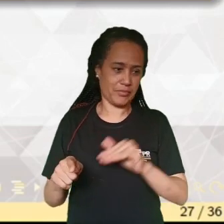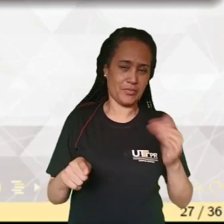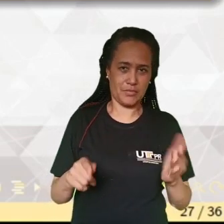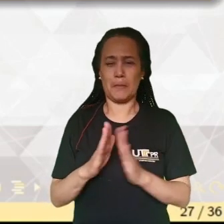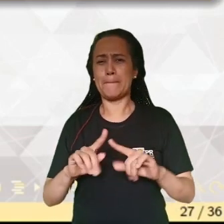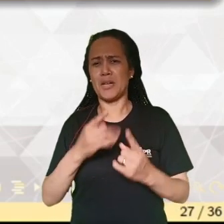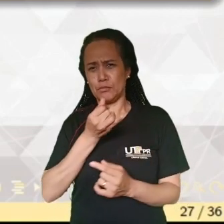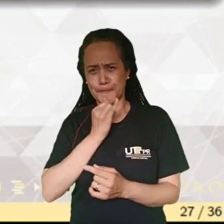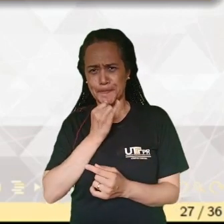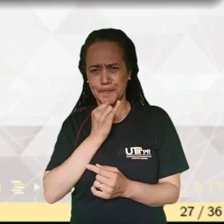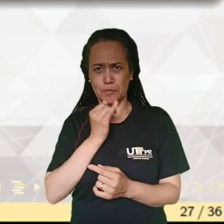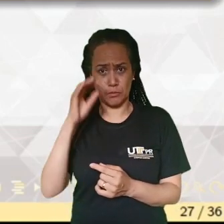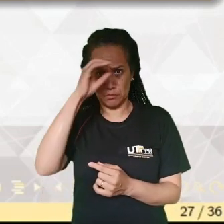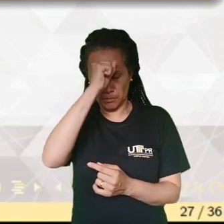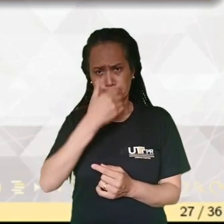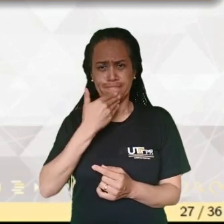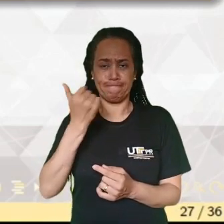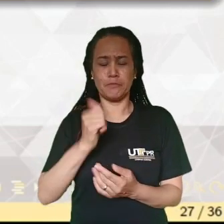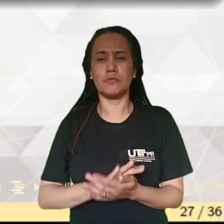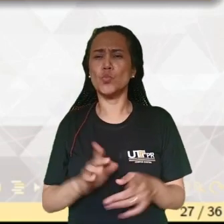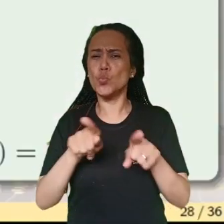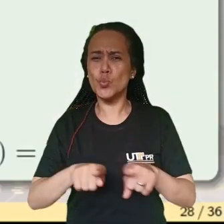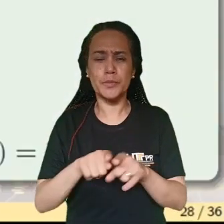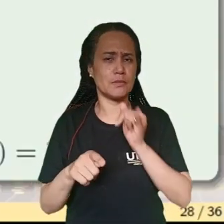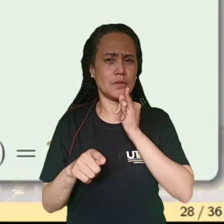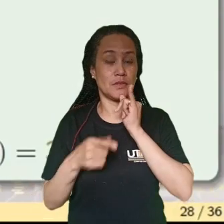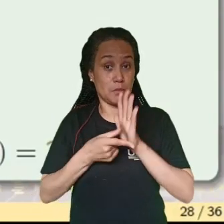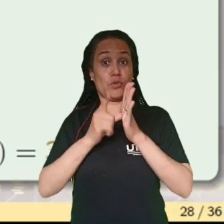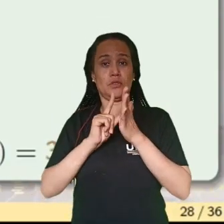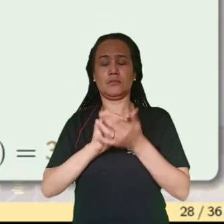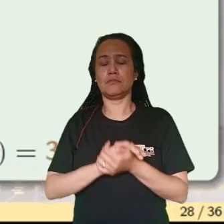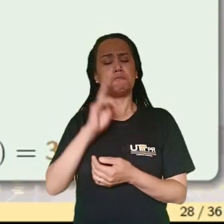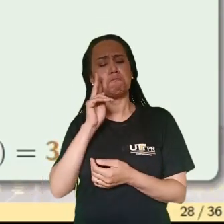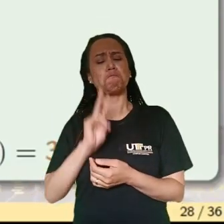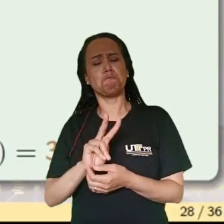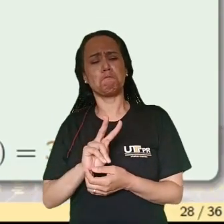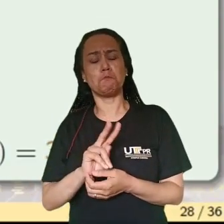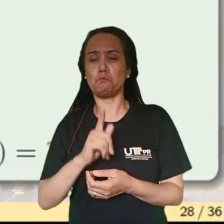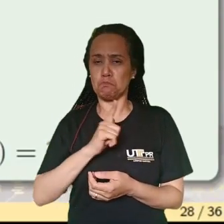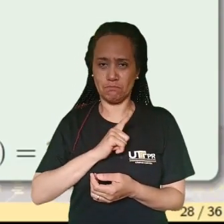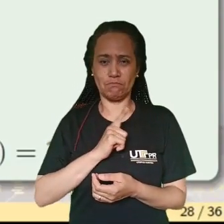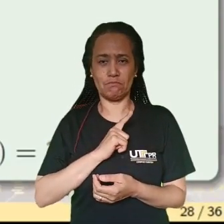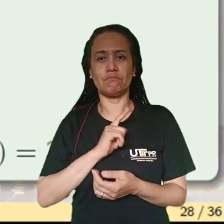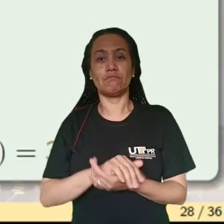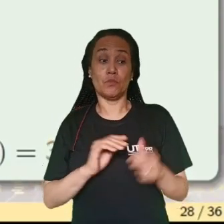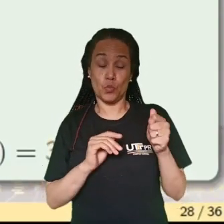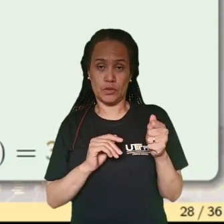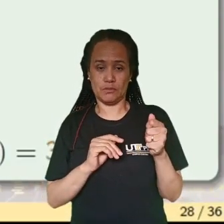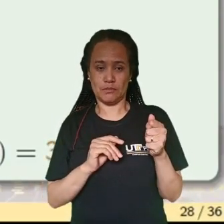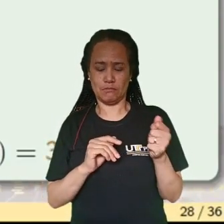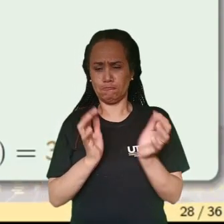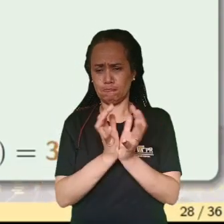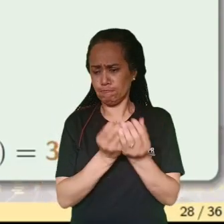que está atrás. Vamos fazer um exemplo para ficar mais fácil para compreendermos. O mesmo exemplo anterior. Observe o